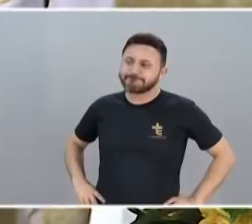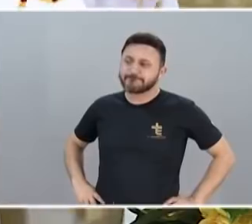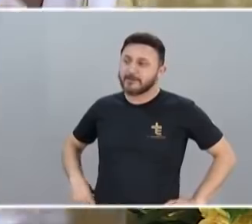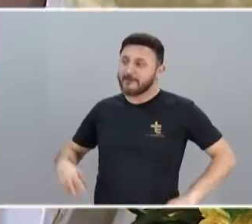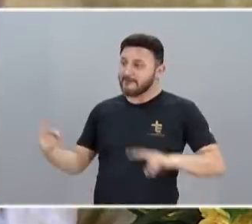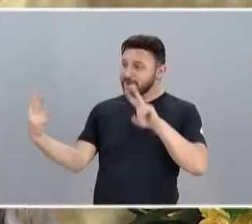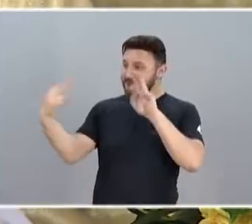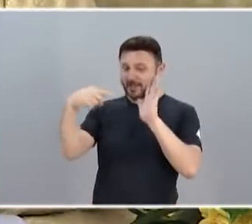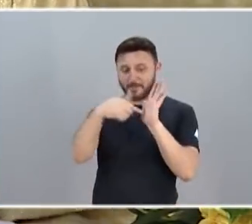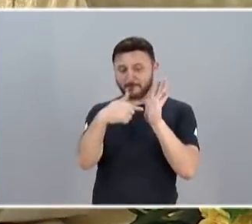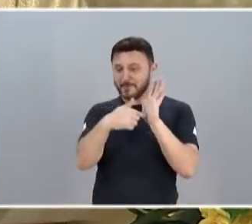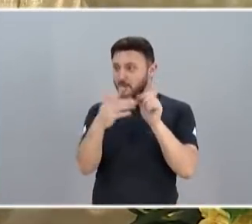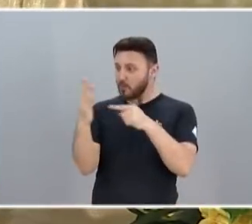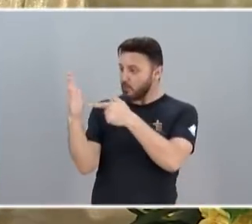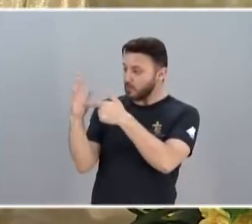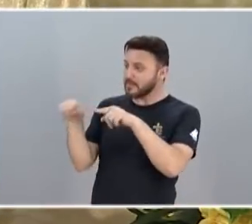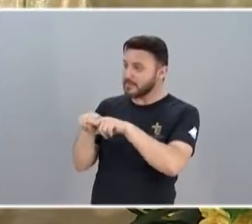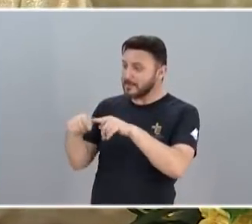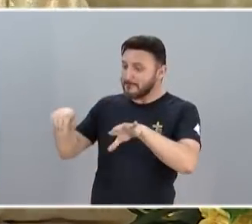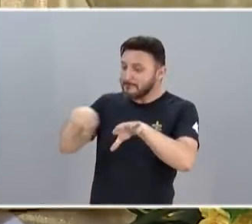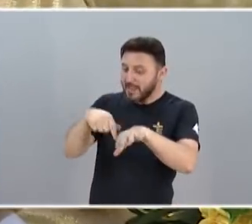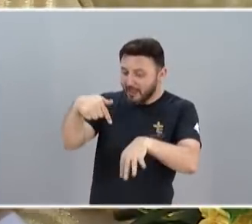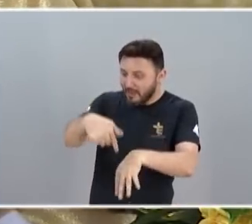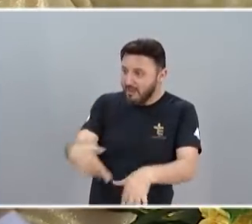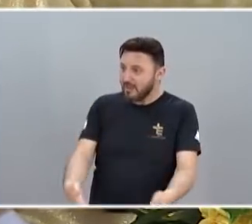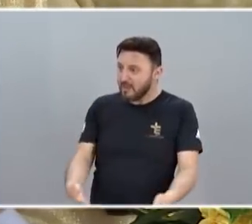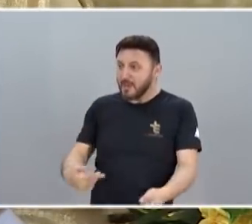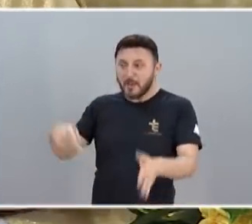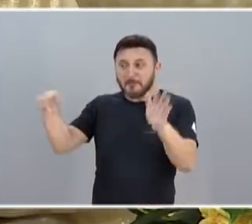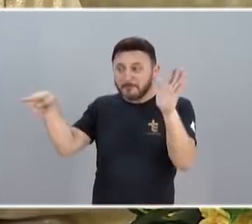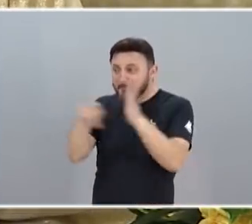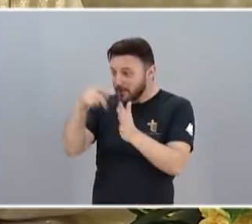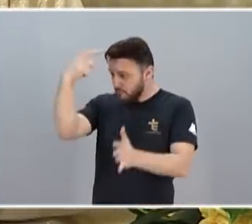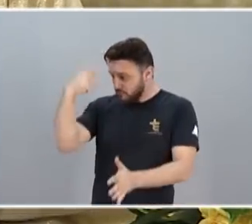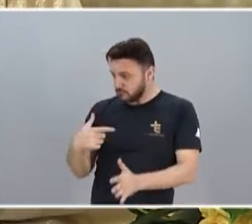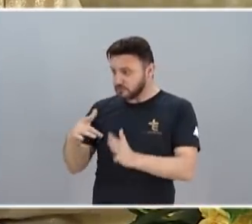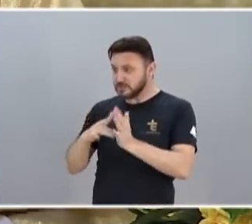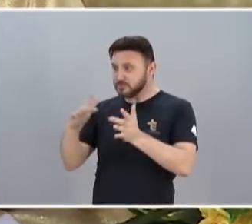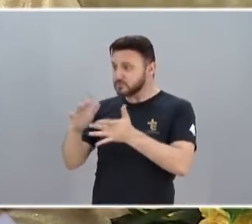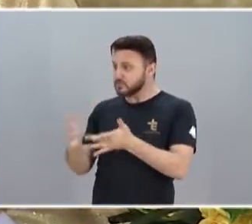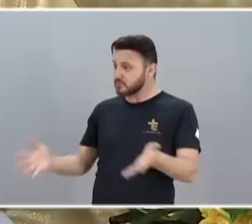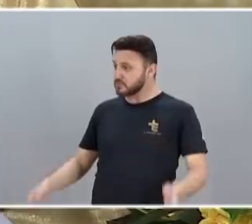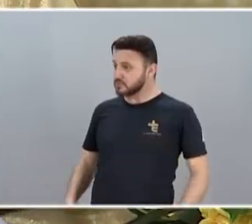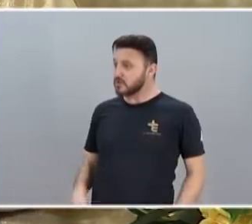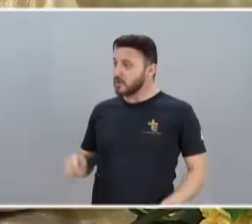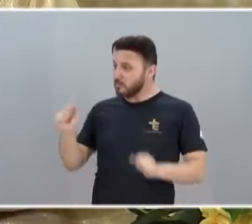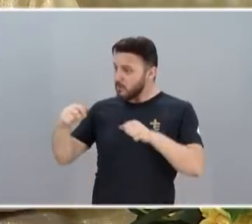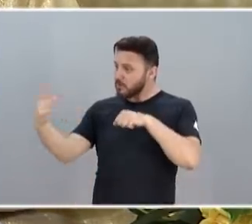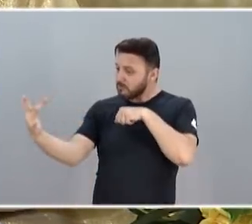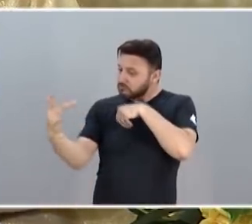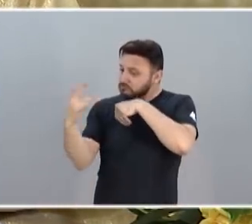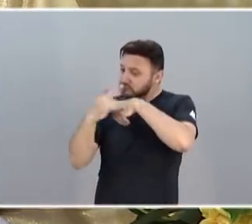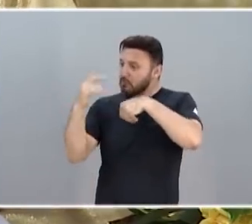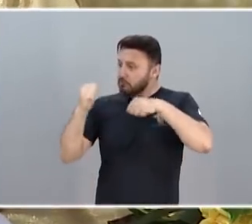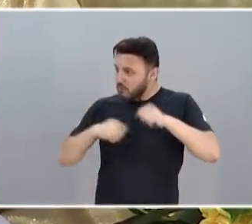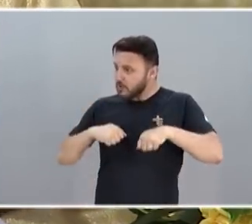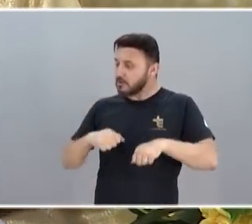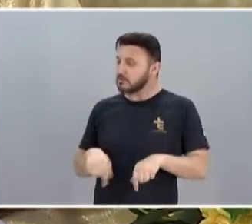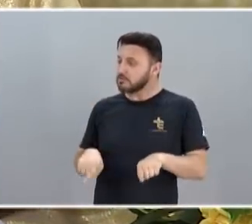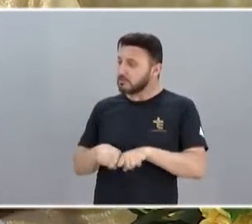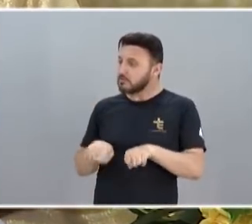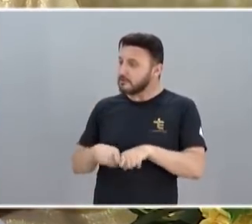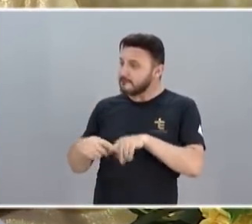Vede minhas mãos e meus pés, sou eu mesmo, tocai em mim e